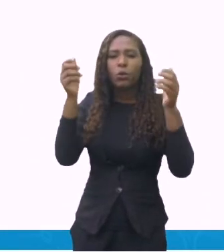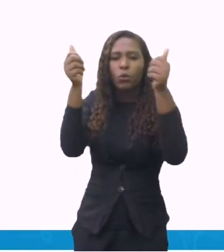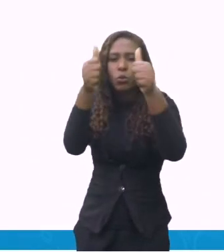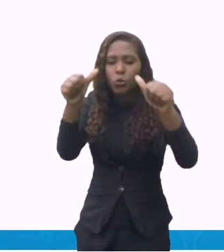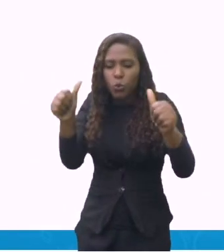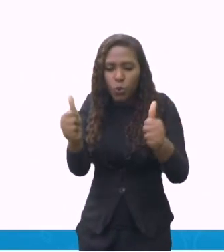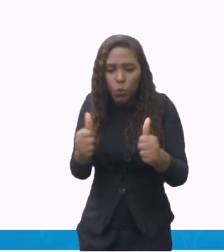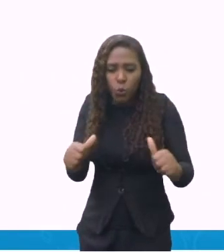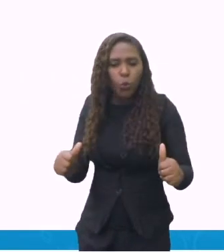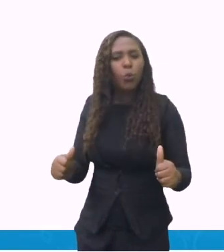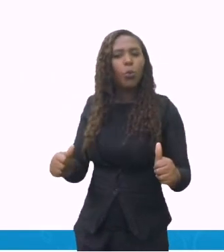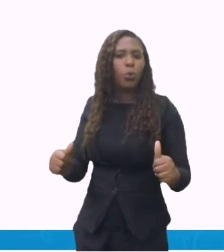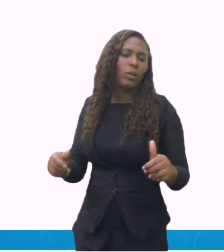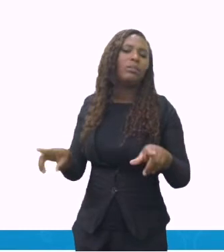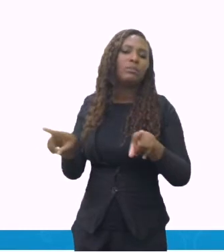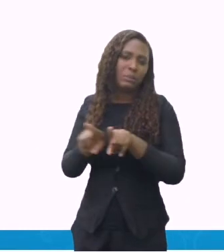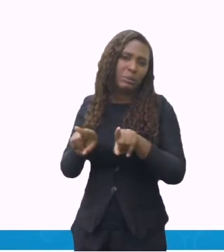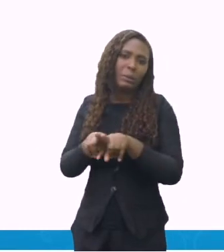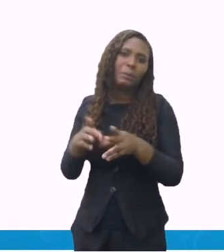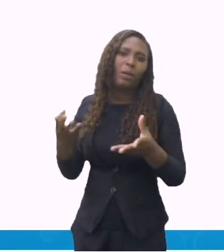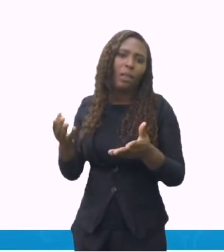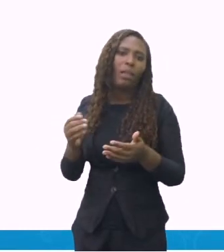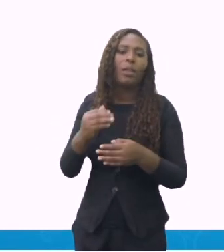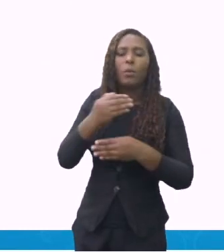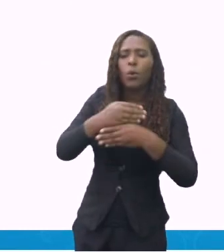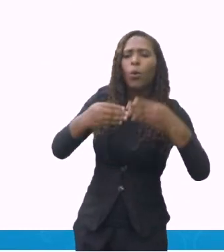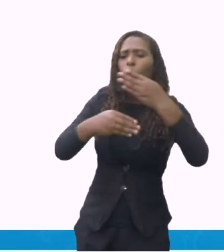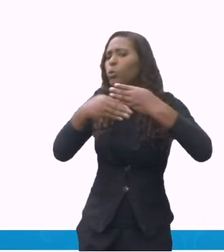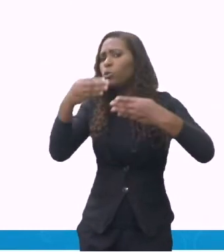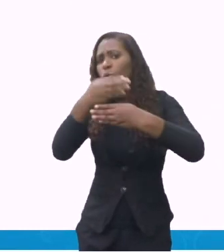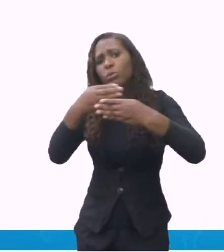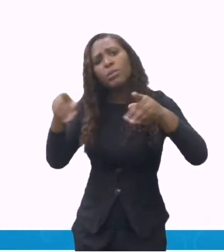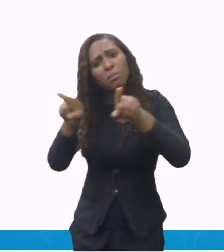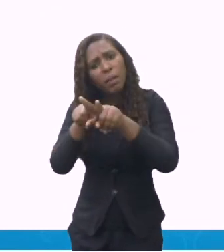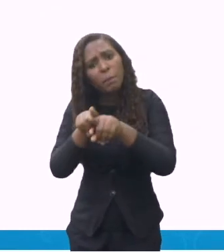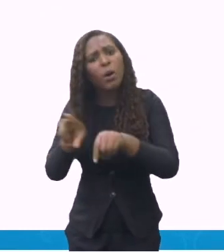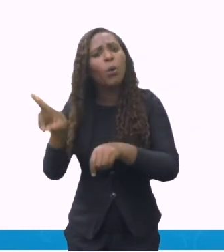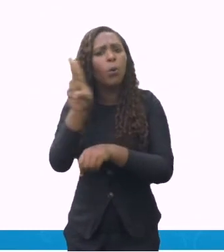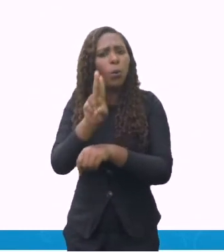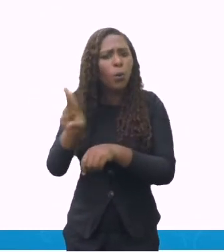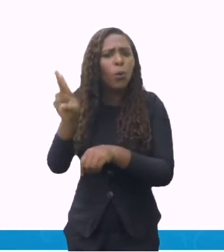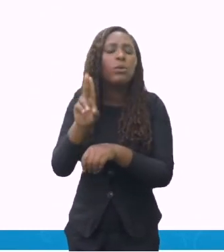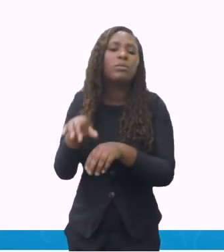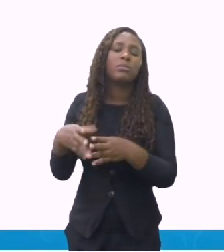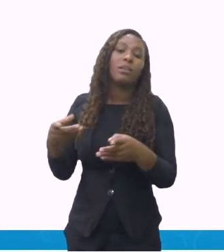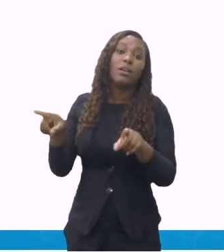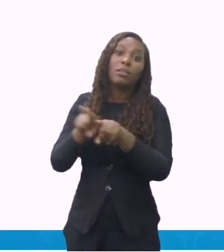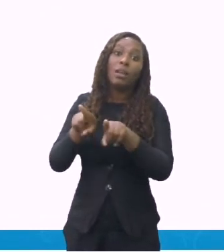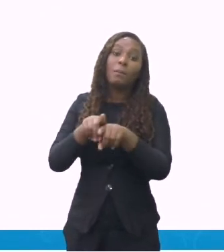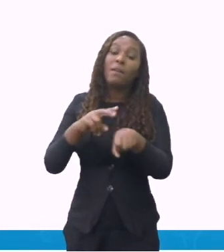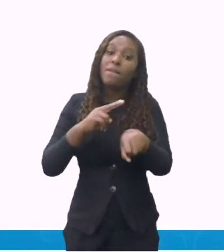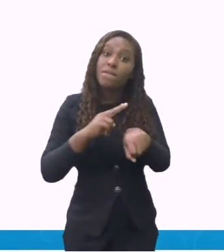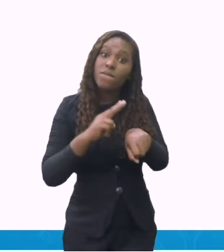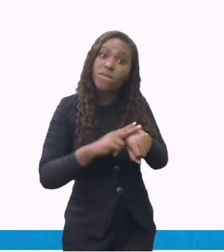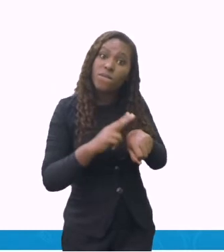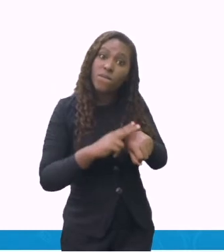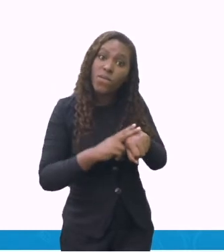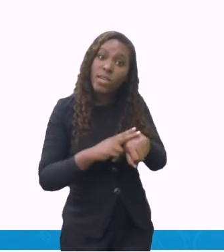também, utilizada na construção civil, entra como componente também na fabricação